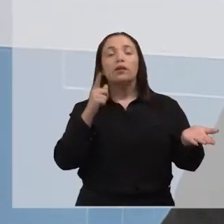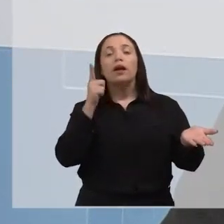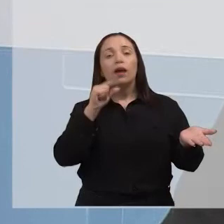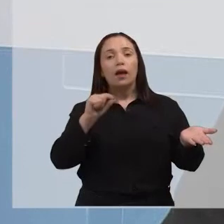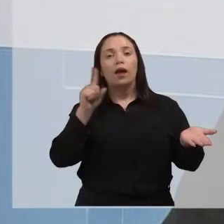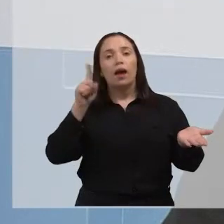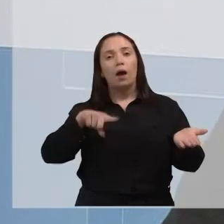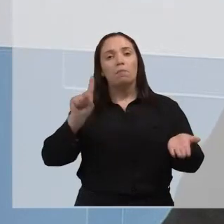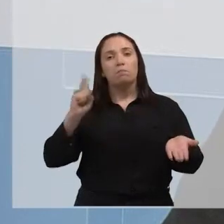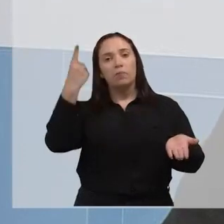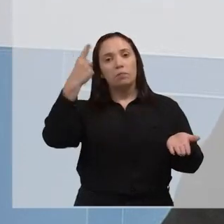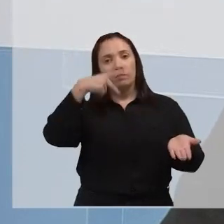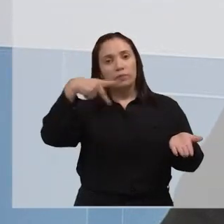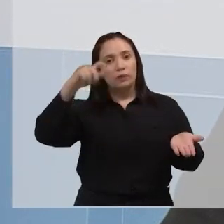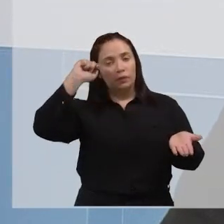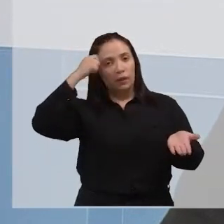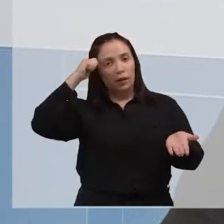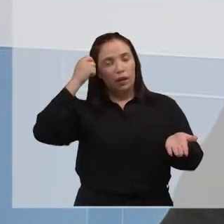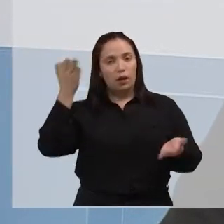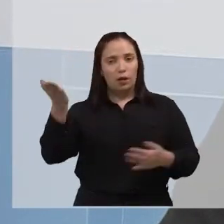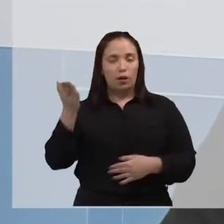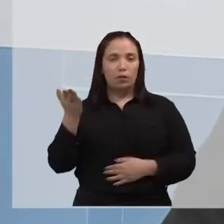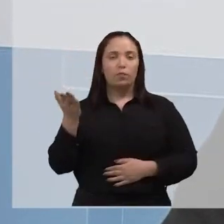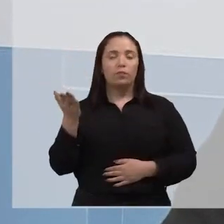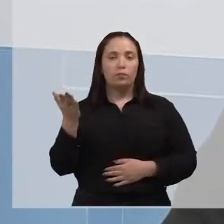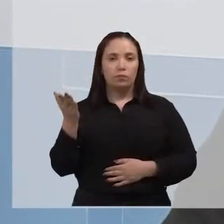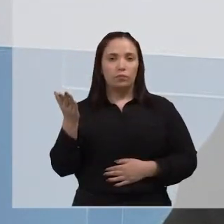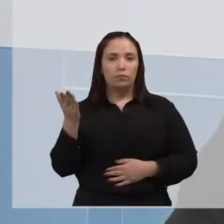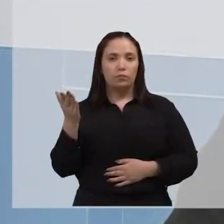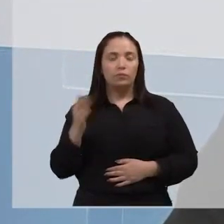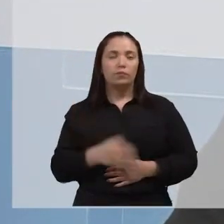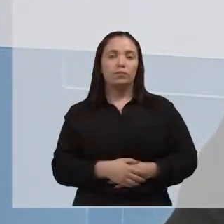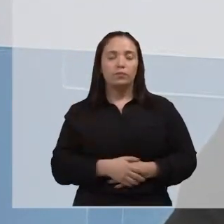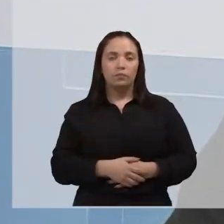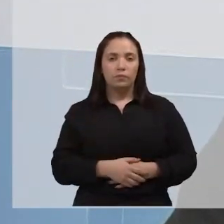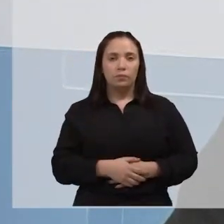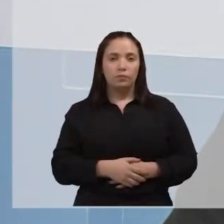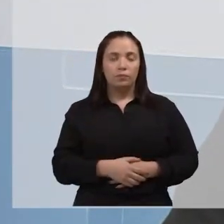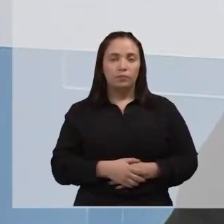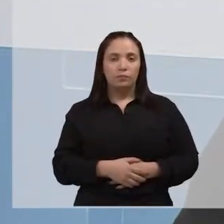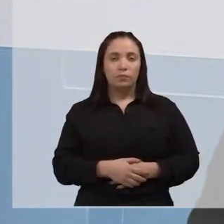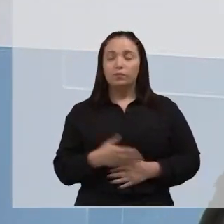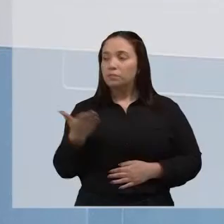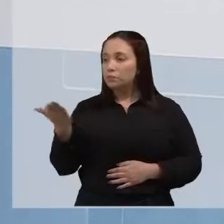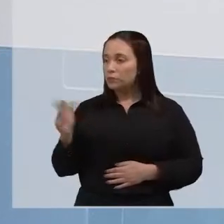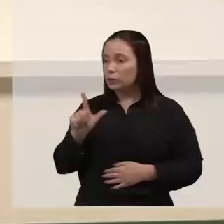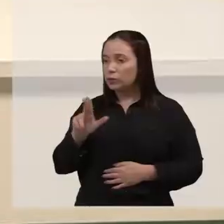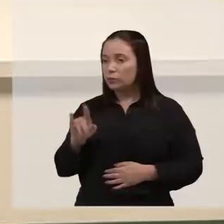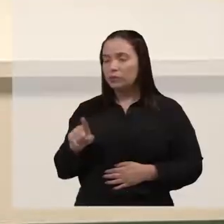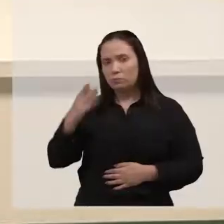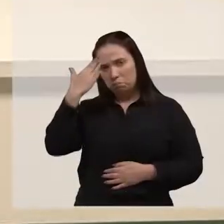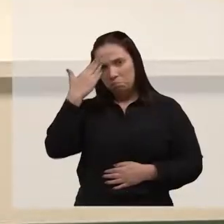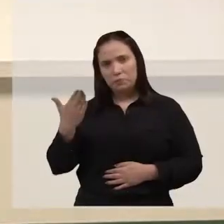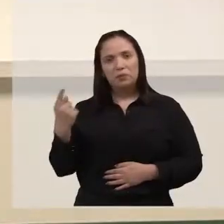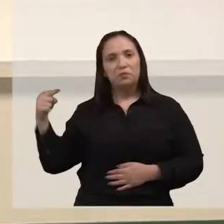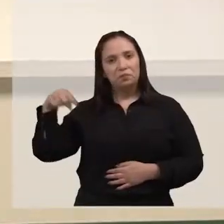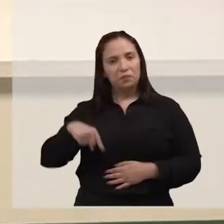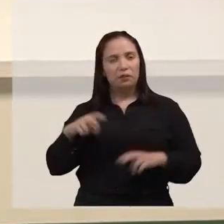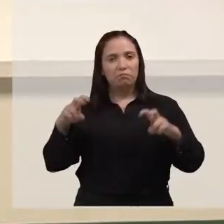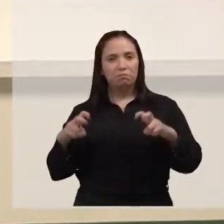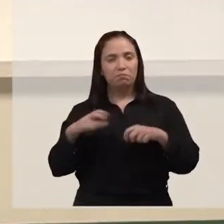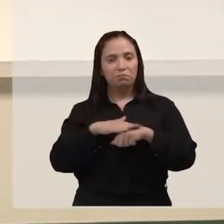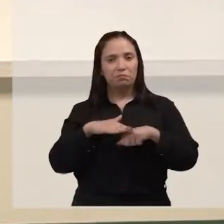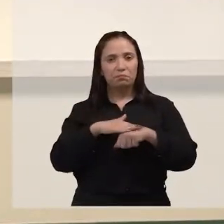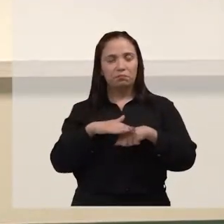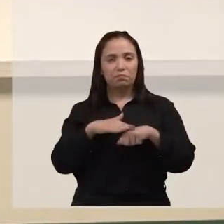negro brasileiro, né? E o primeiro presidente socialista. Socialista também. Luiz, interessante. Obrigado. Eu que lhe agradeço, Carlos. Obrigado, irmão, pela vinda